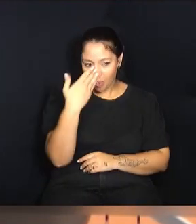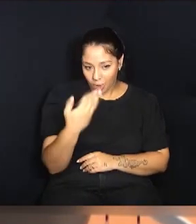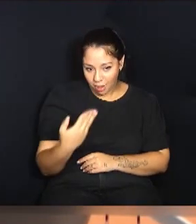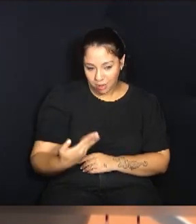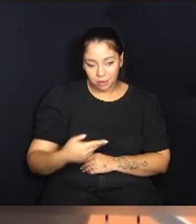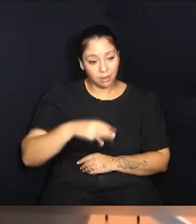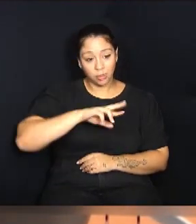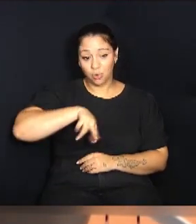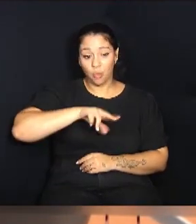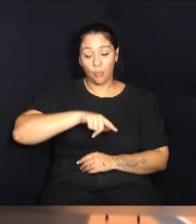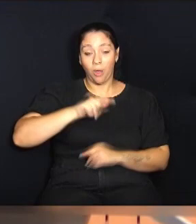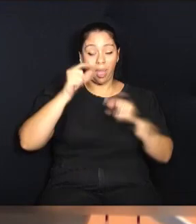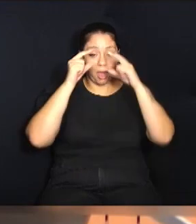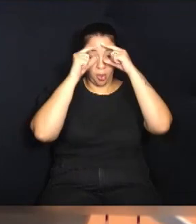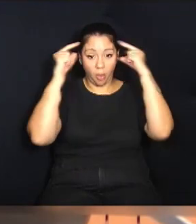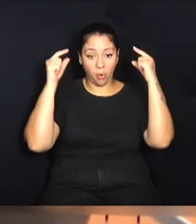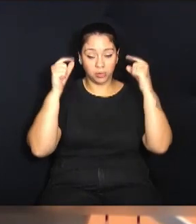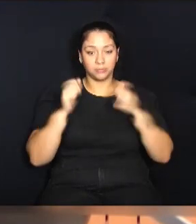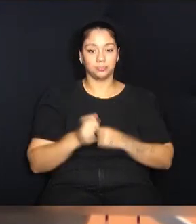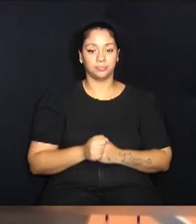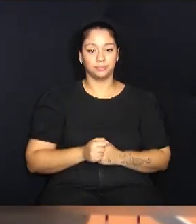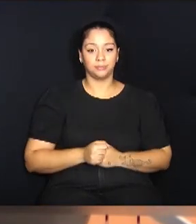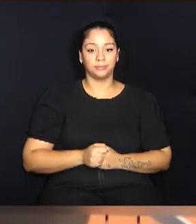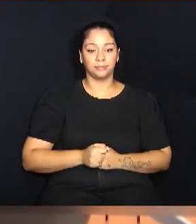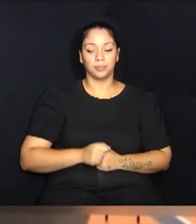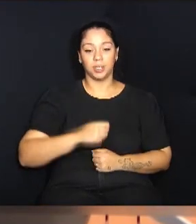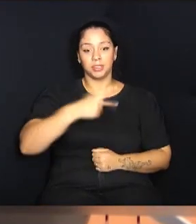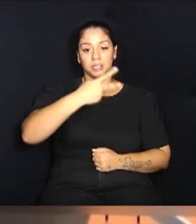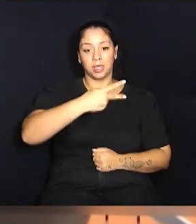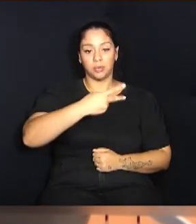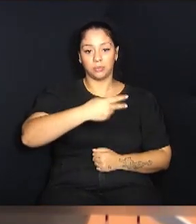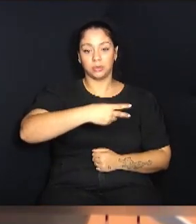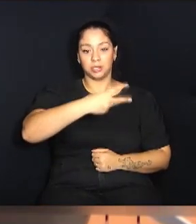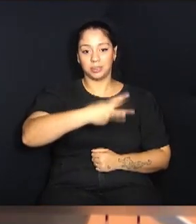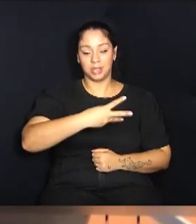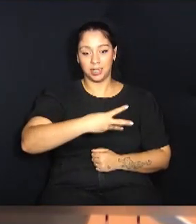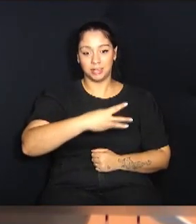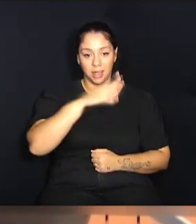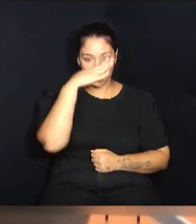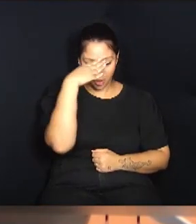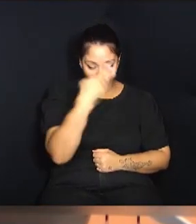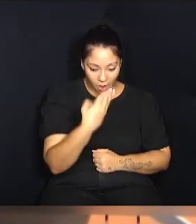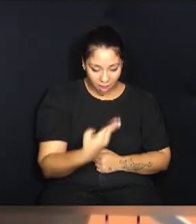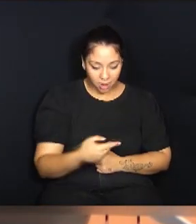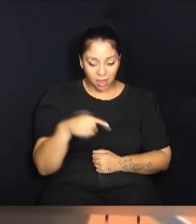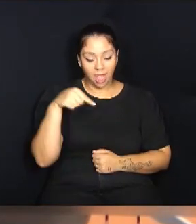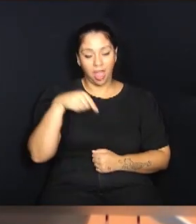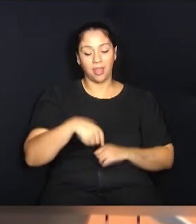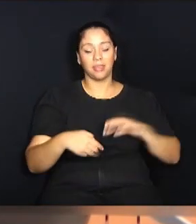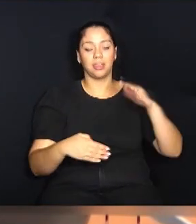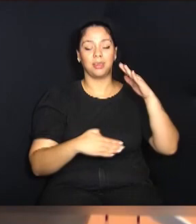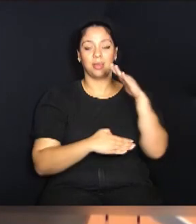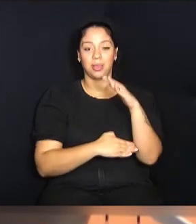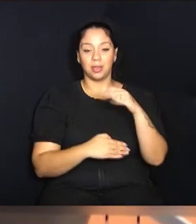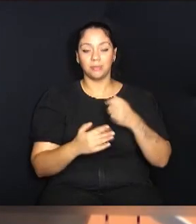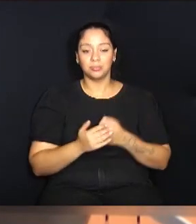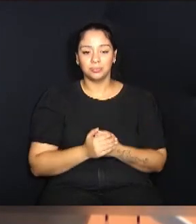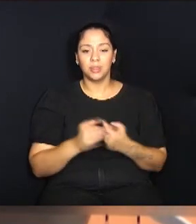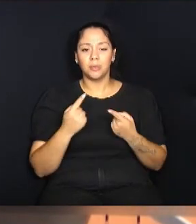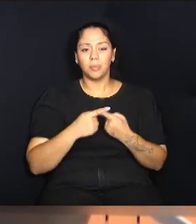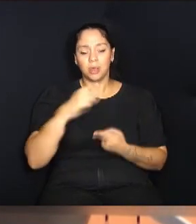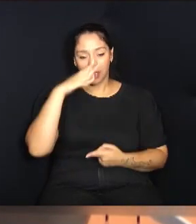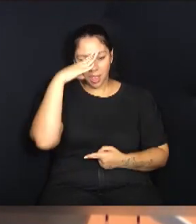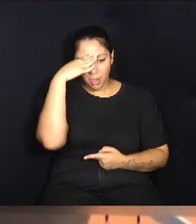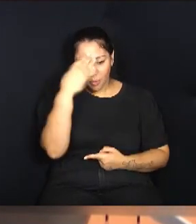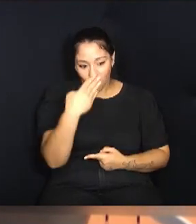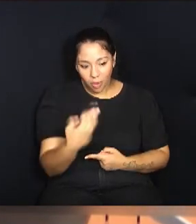Elas são a segunda e a terceira pessoas que eu entrego uma honraria nessa casa. Porque acho que honraria é